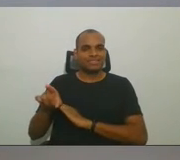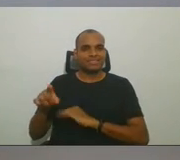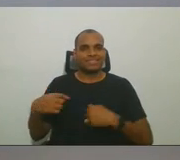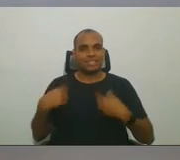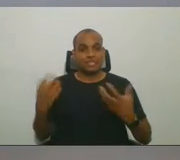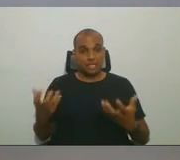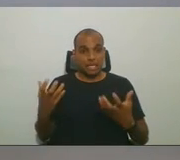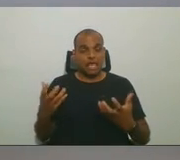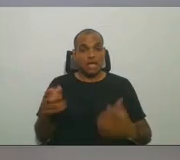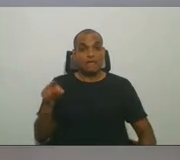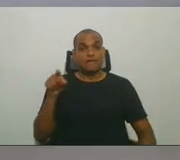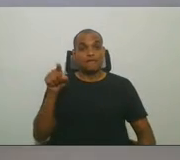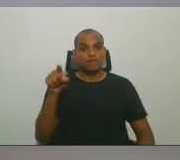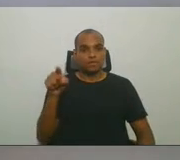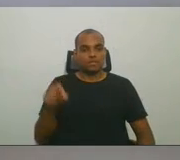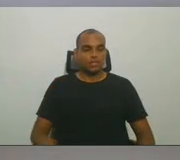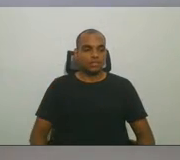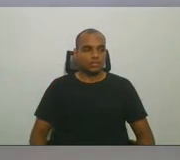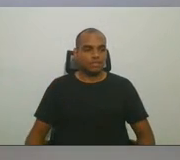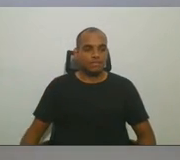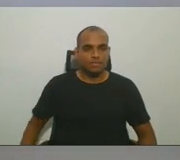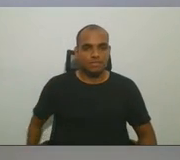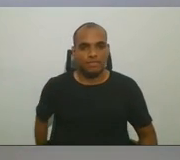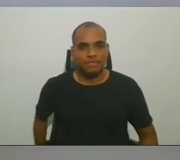gostaríamos que você